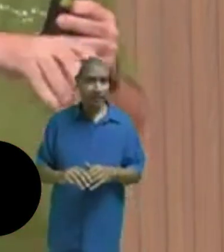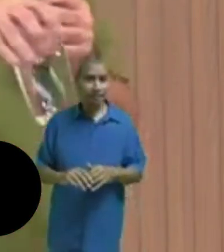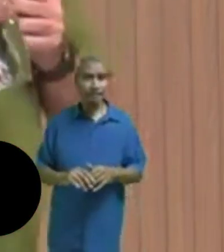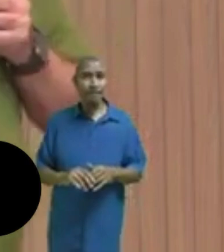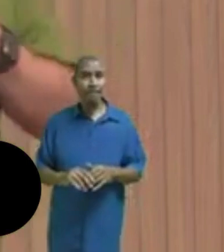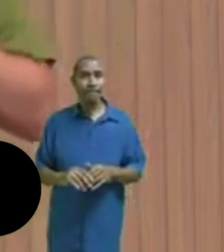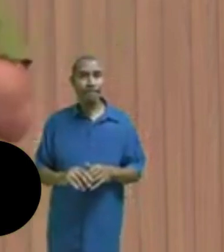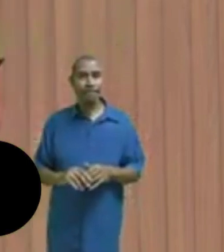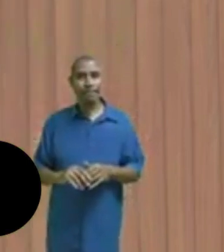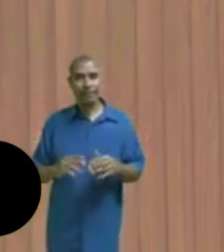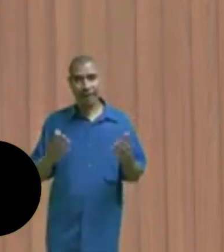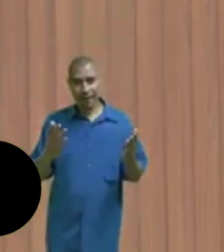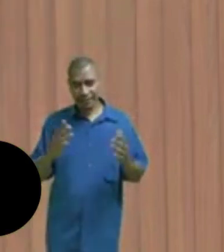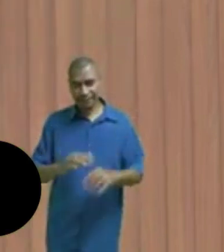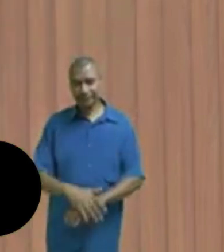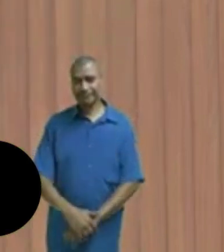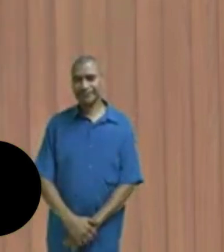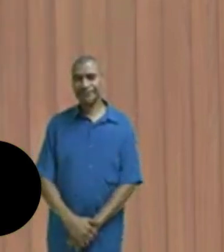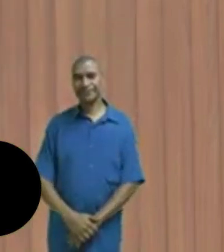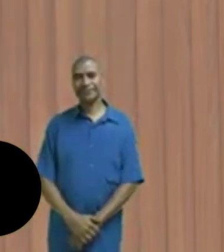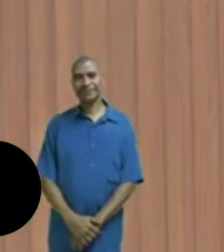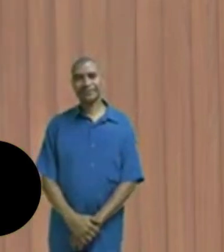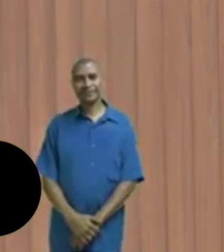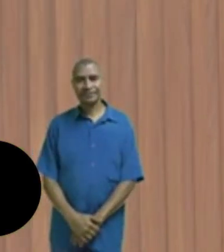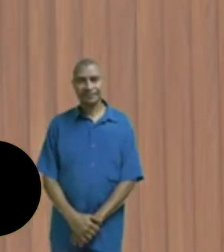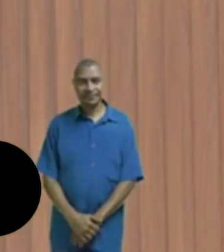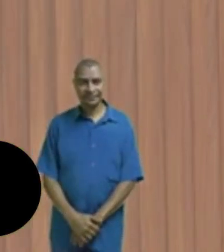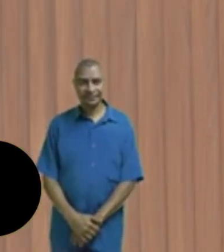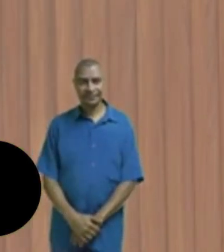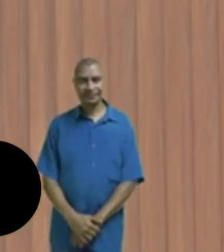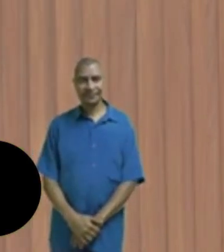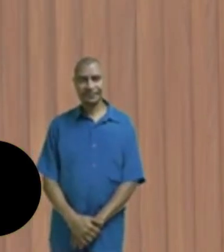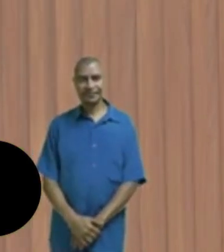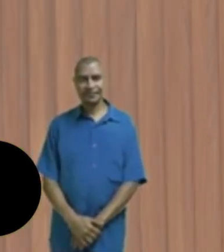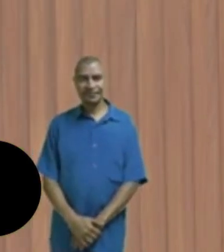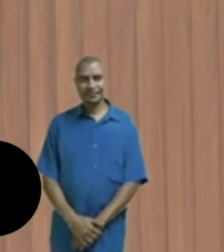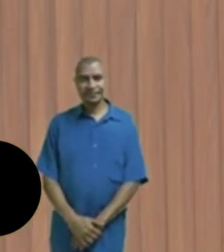até beber uma água nesse instante.